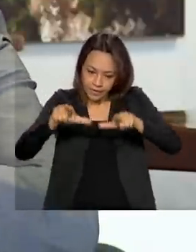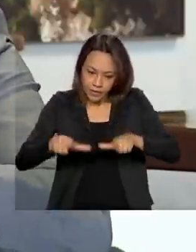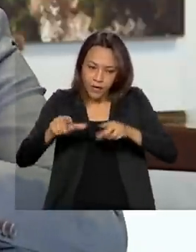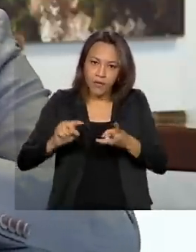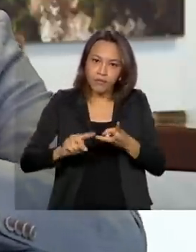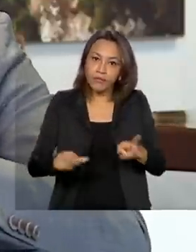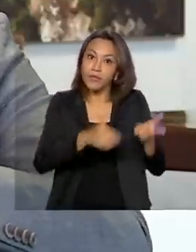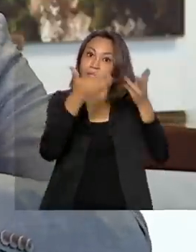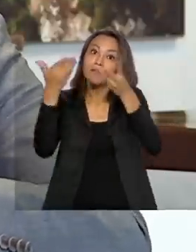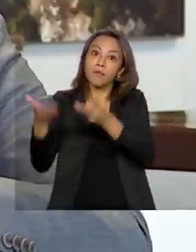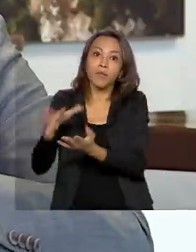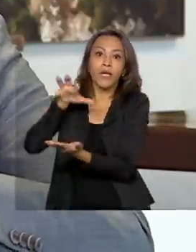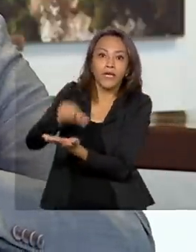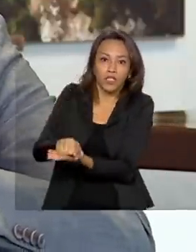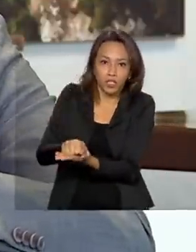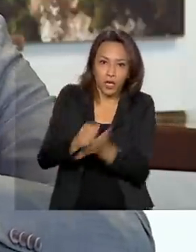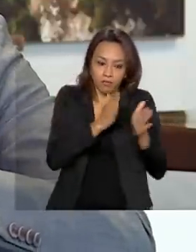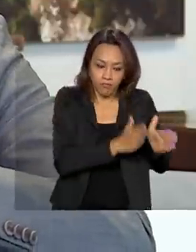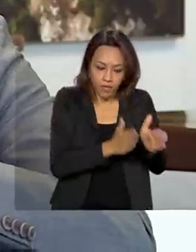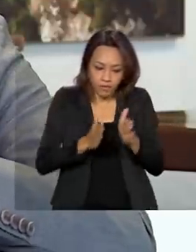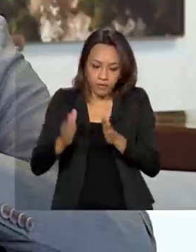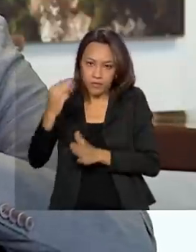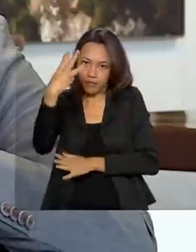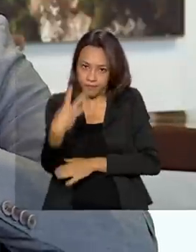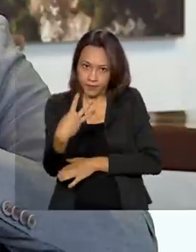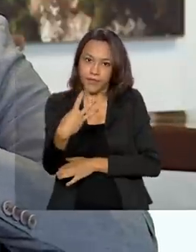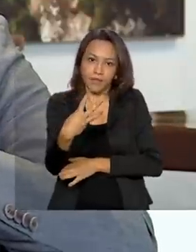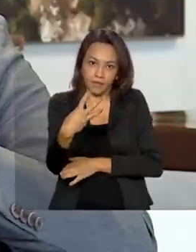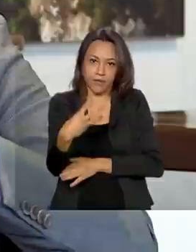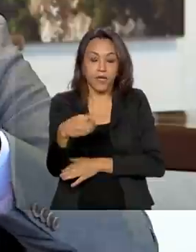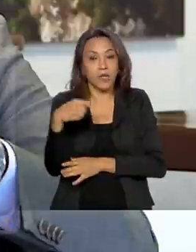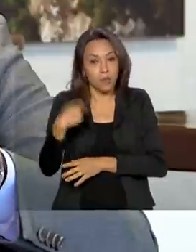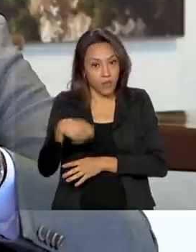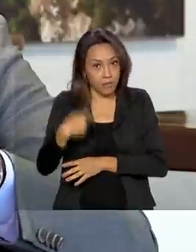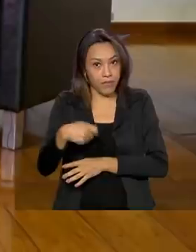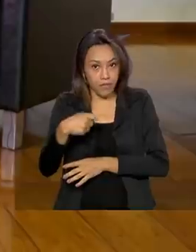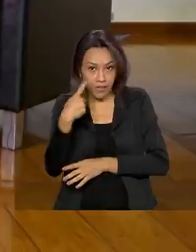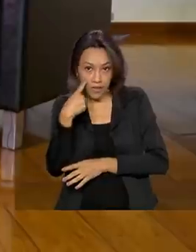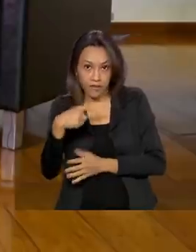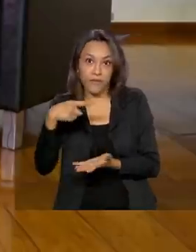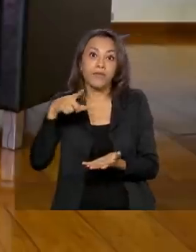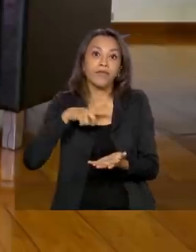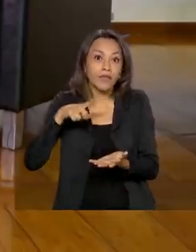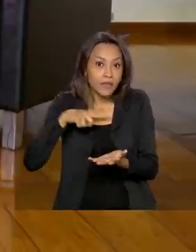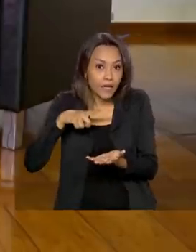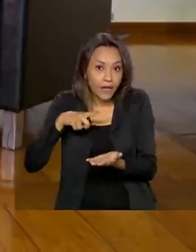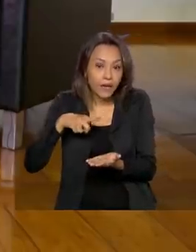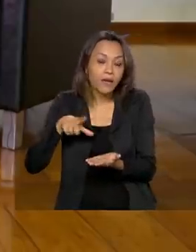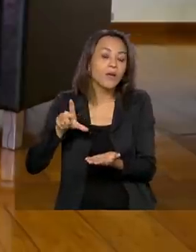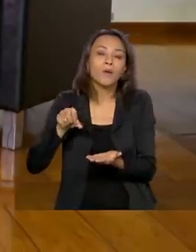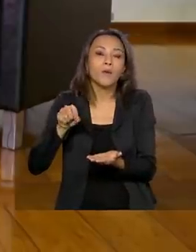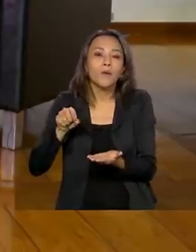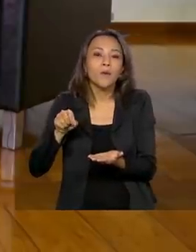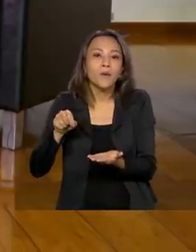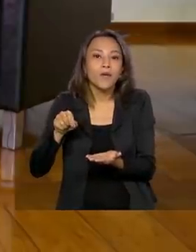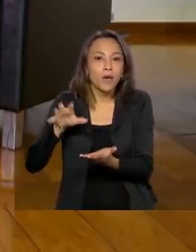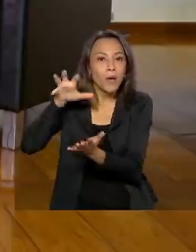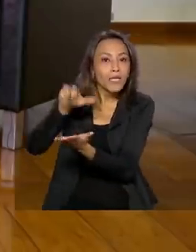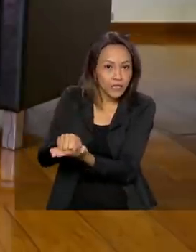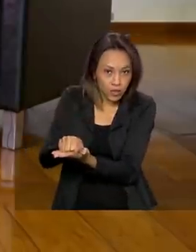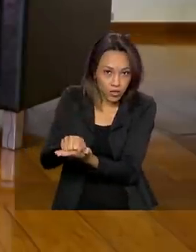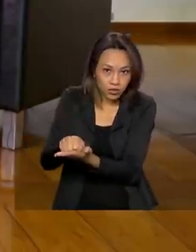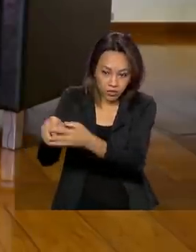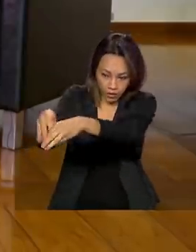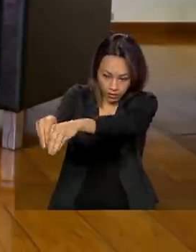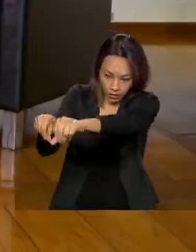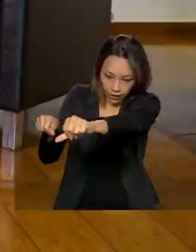muitas vezes, inclusive, a reserva legal, como você sabe, ela deve ser averbada na margem da matrícula da propriedade,